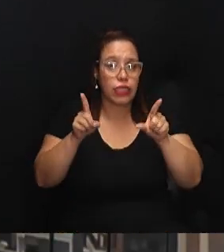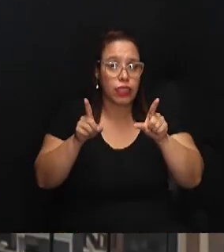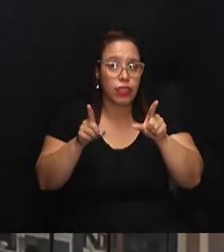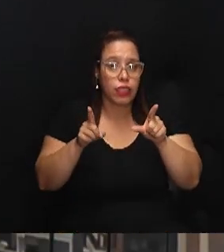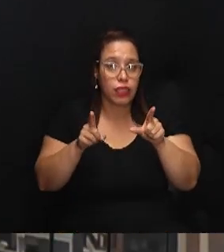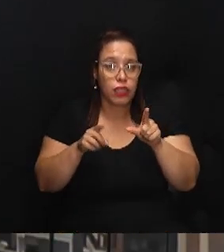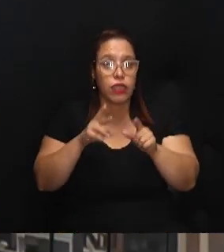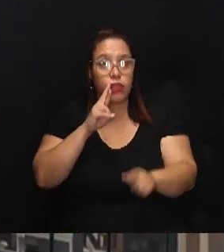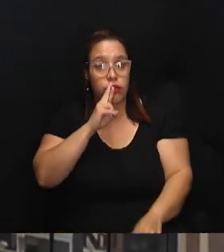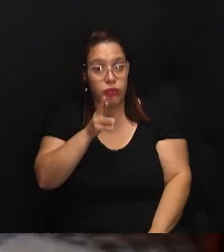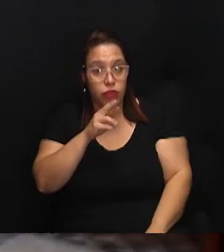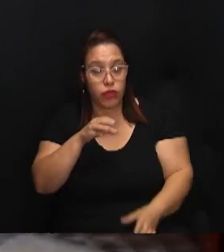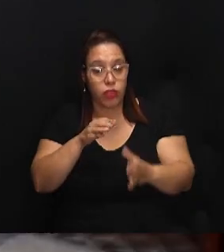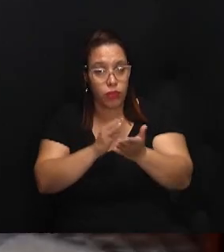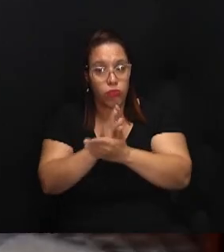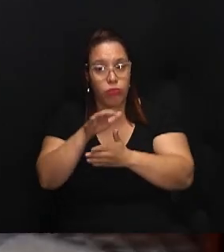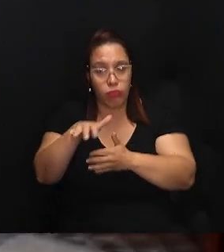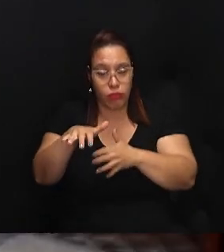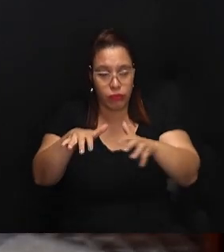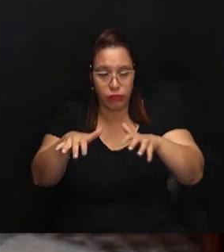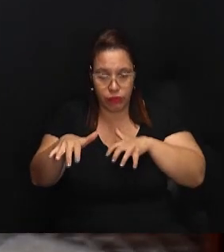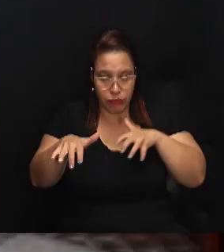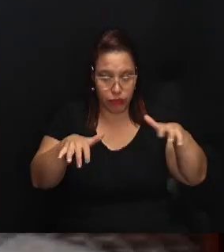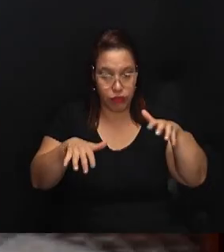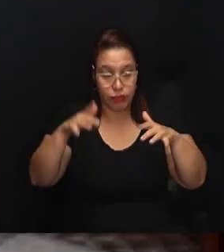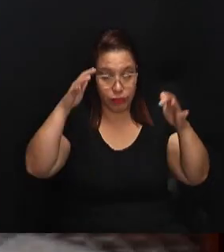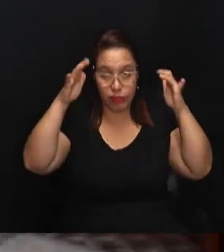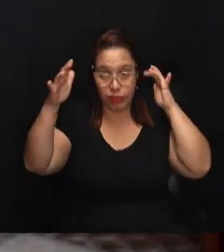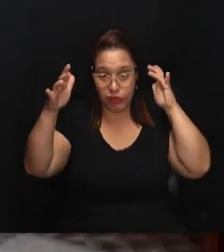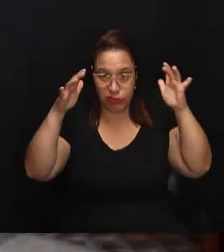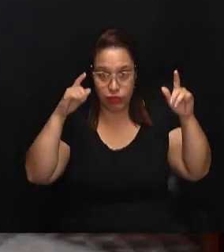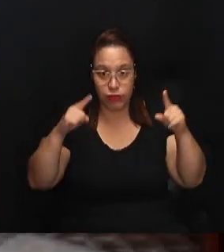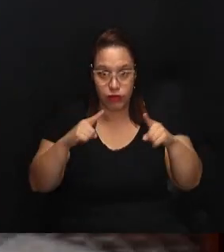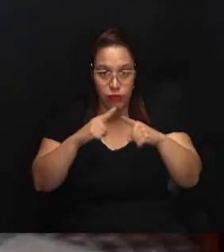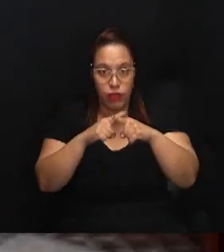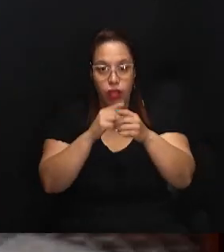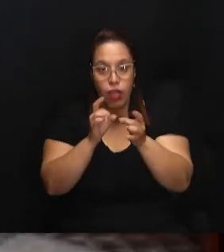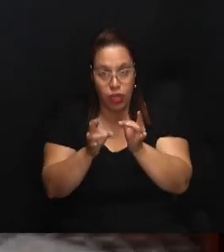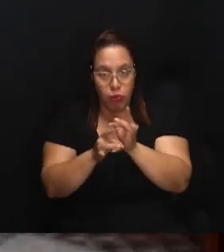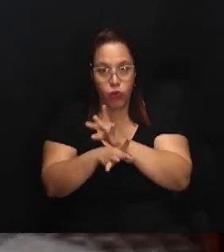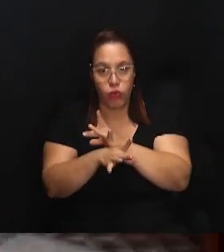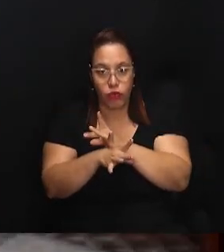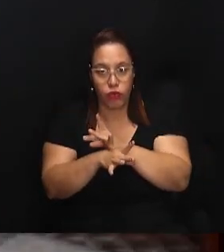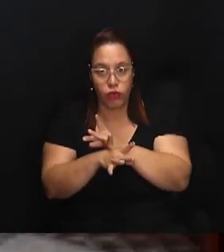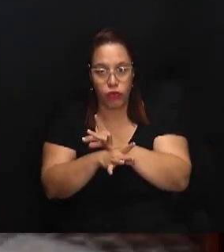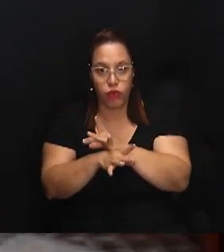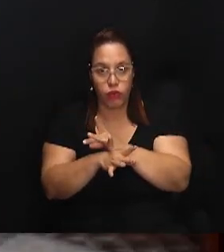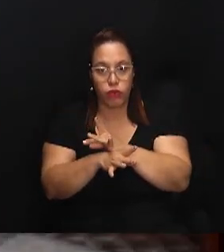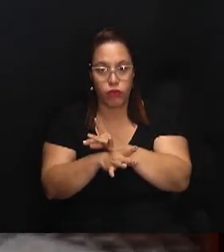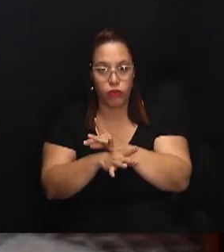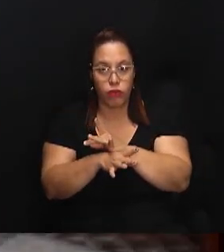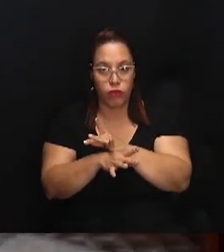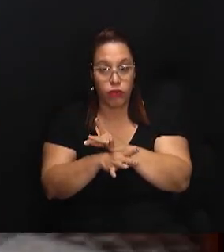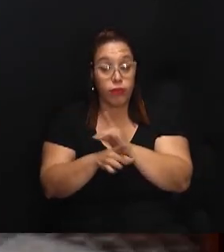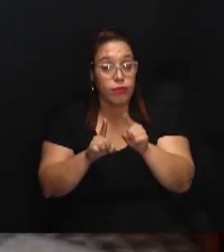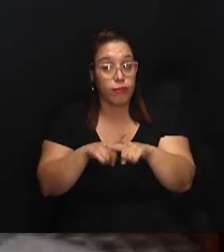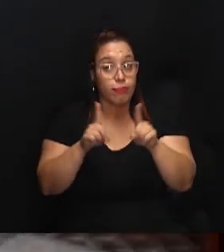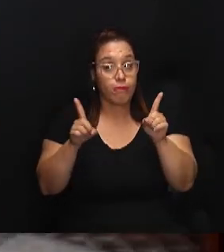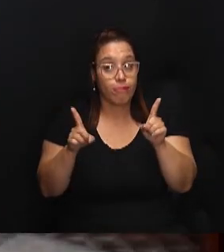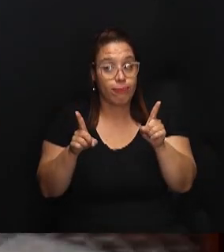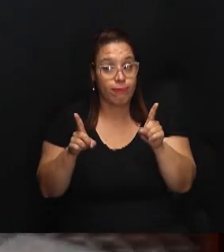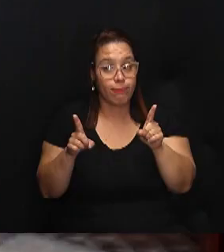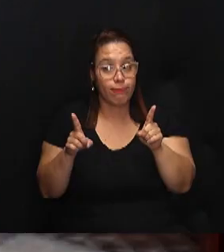Ainda não, a gente ainda está com essas soluções mais separadas, mas a nossa ideia, a competição ela acabou, né? Ela chegou nessa